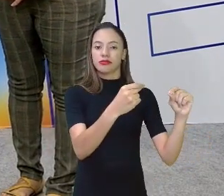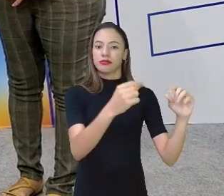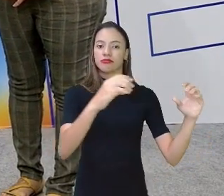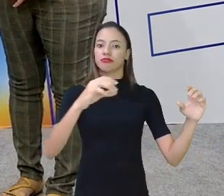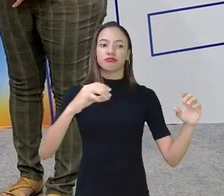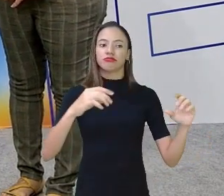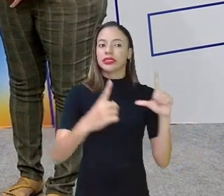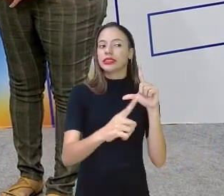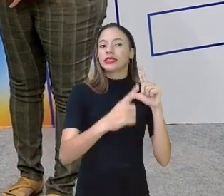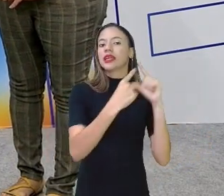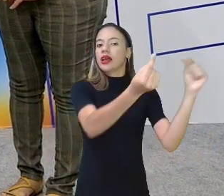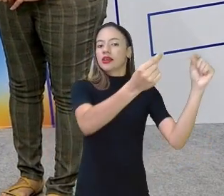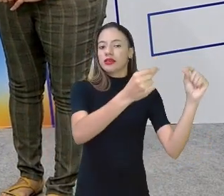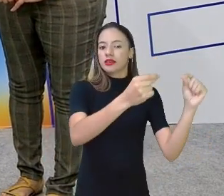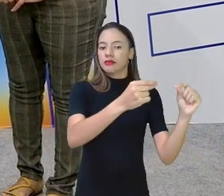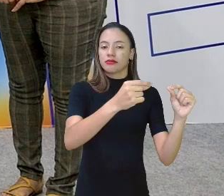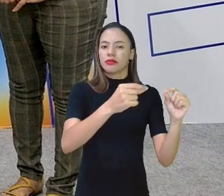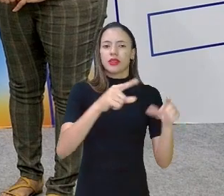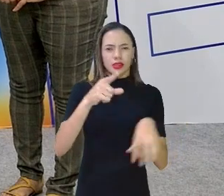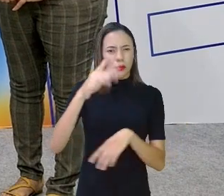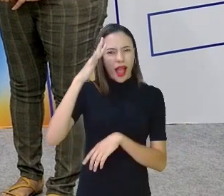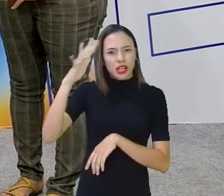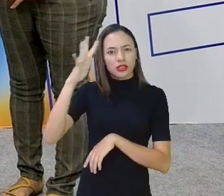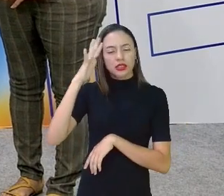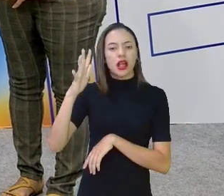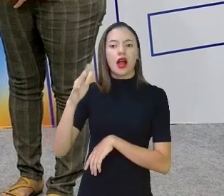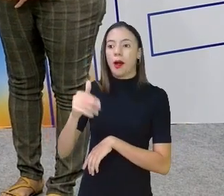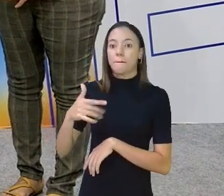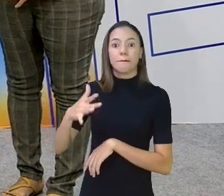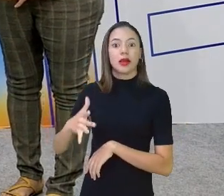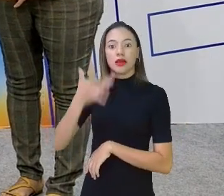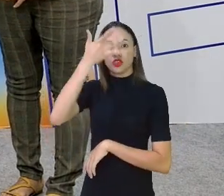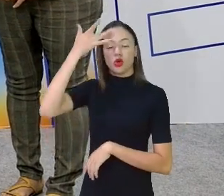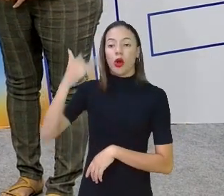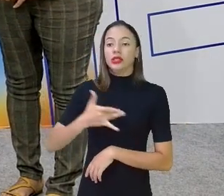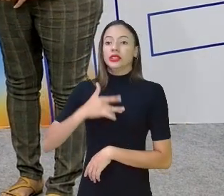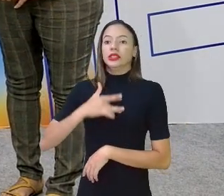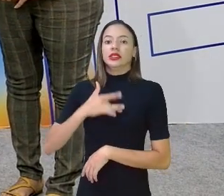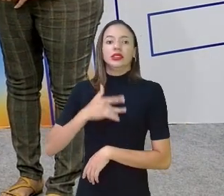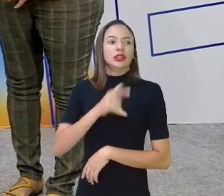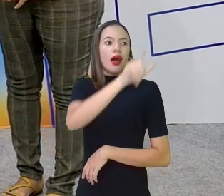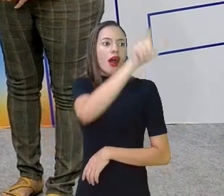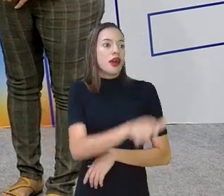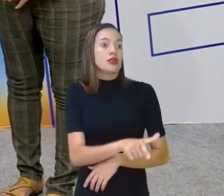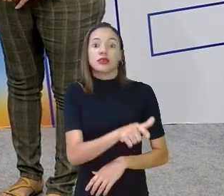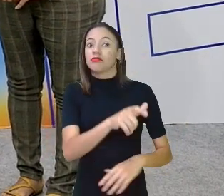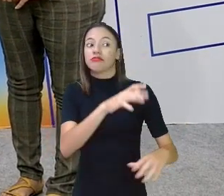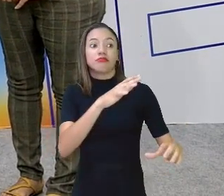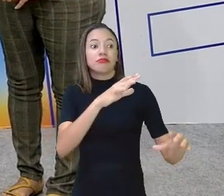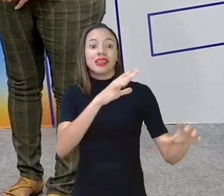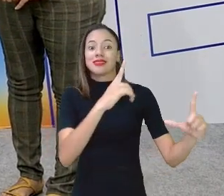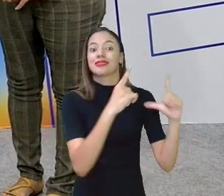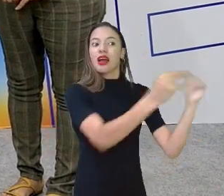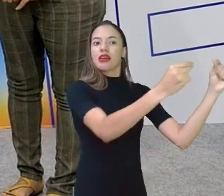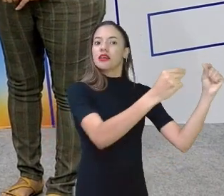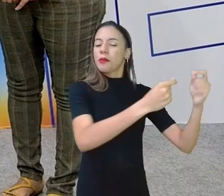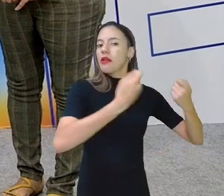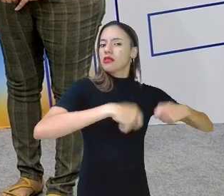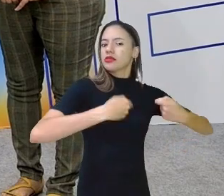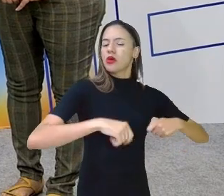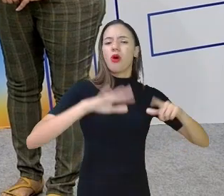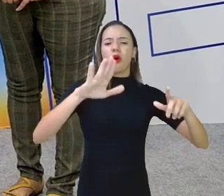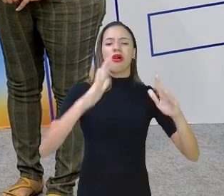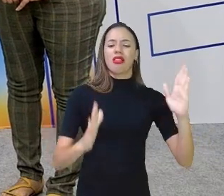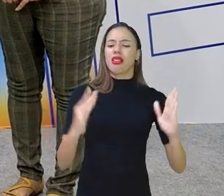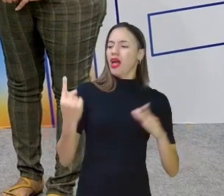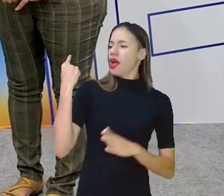imaginam? Uma paixão que vai embora. E naquela época não tinha máquina fotográfica. Como